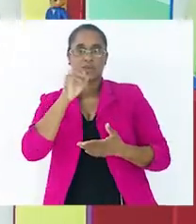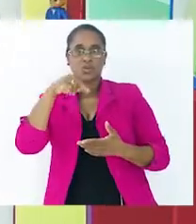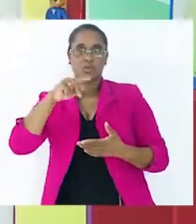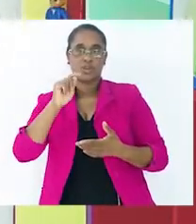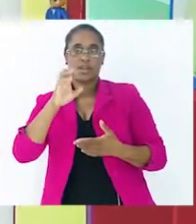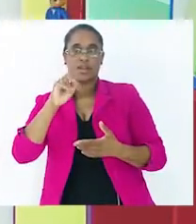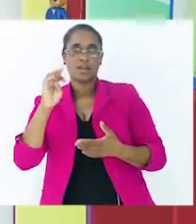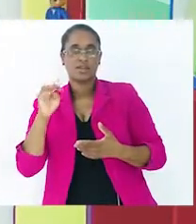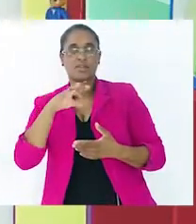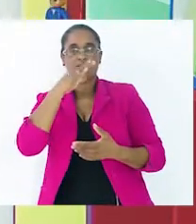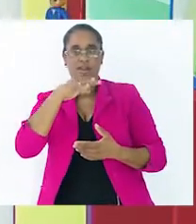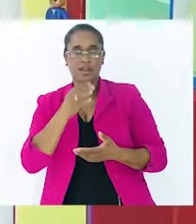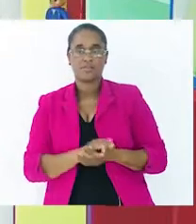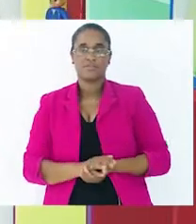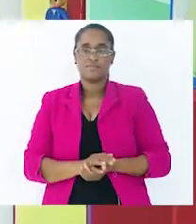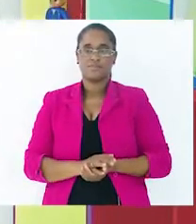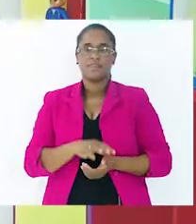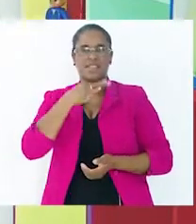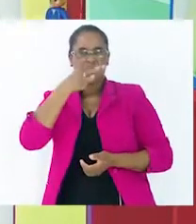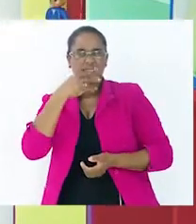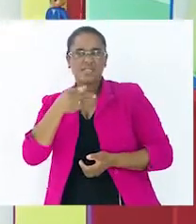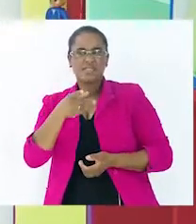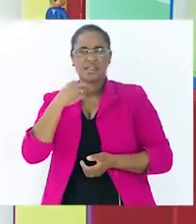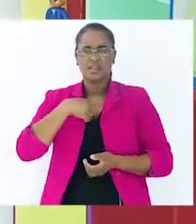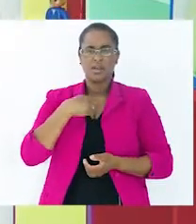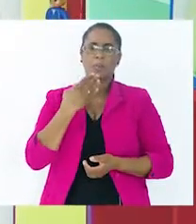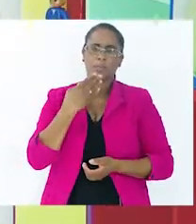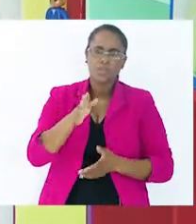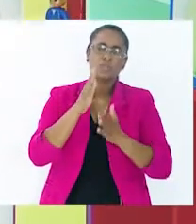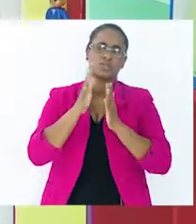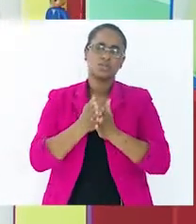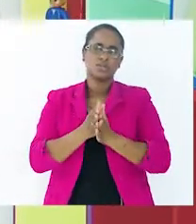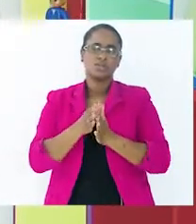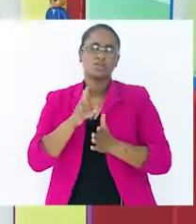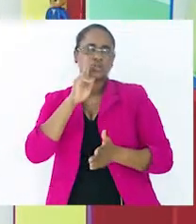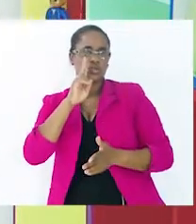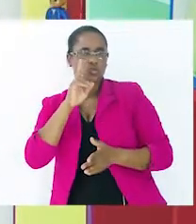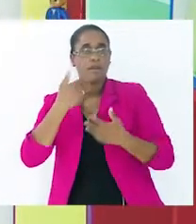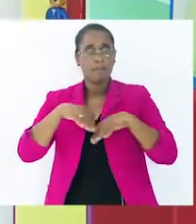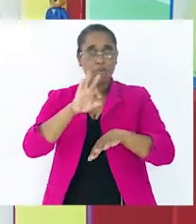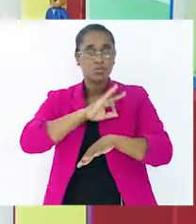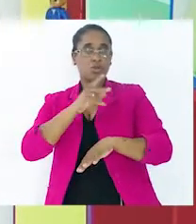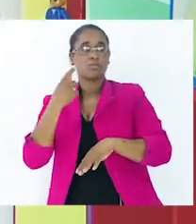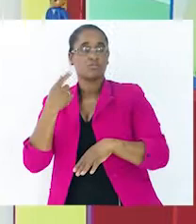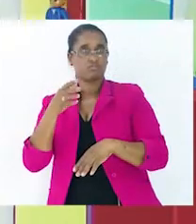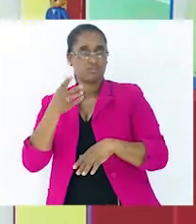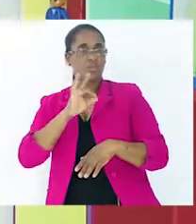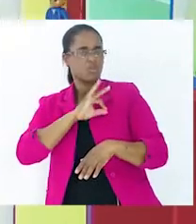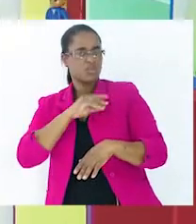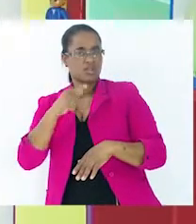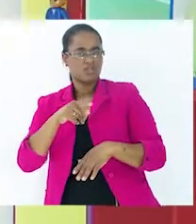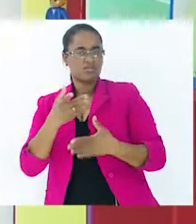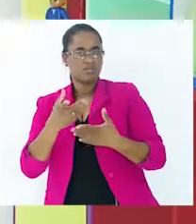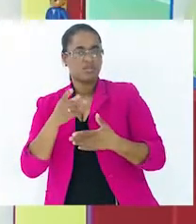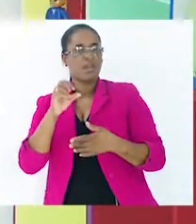falar. Tonecas diz, eu peço desculpa, mas o seu professor está enganado. Ok, então